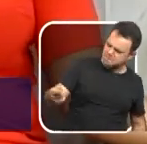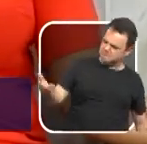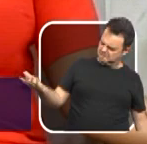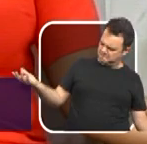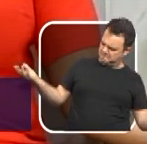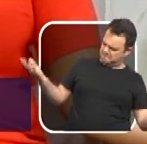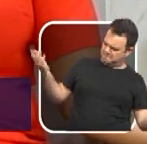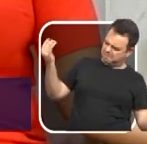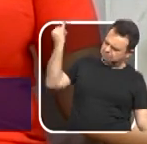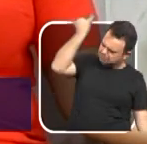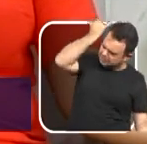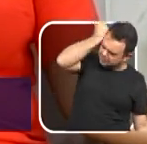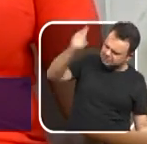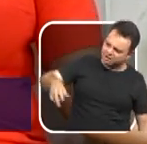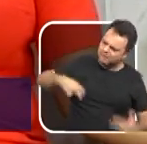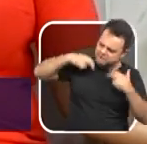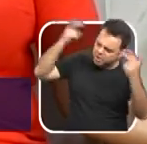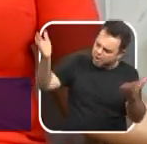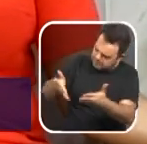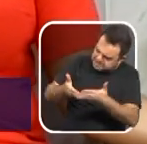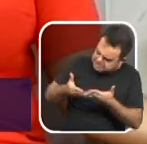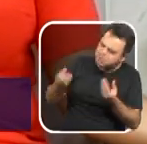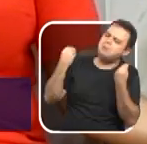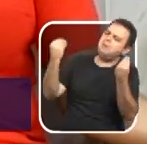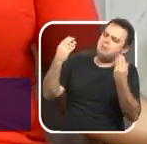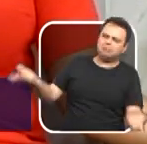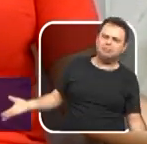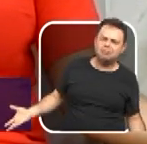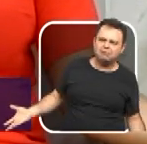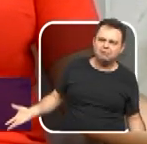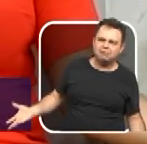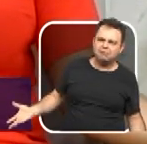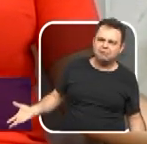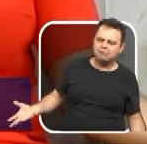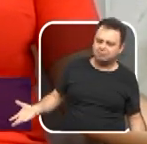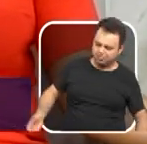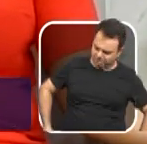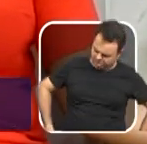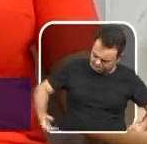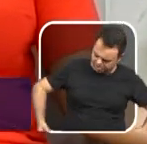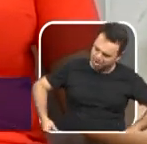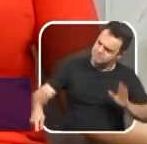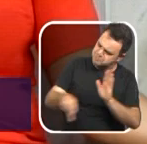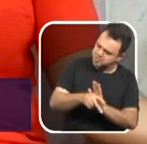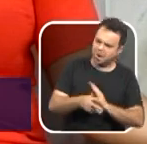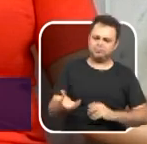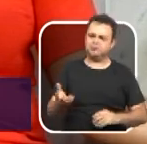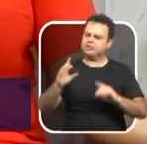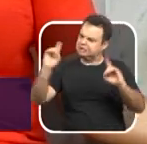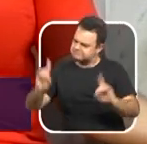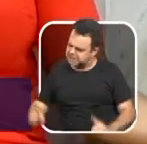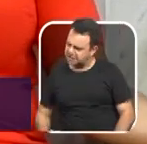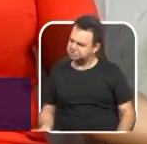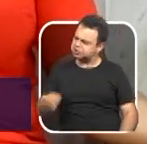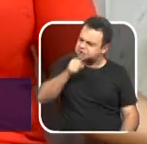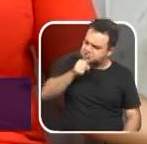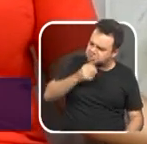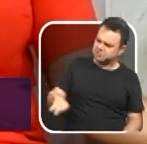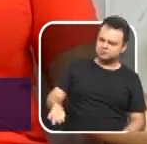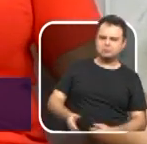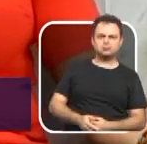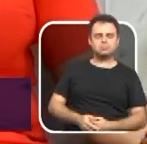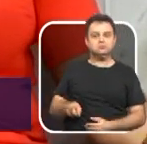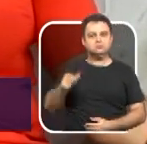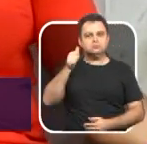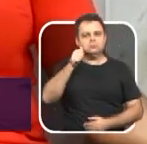pessoa com deficiência. E ela se sentiu constrangida, teve seu direito violado ali, porque ela não tem que falar aos quatro cantos